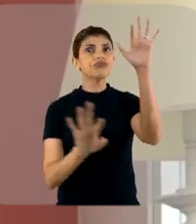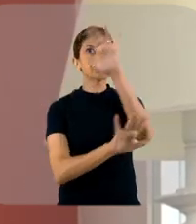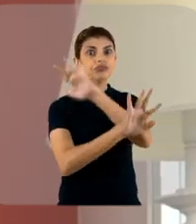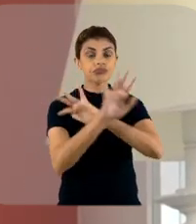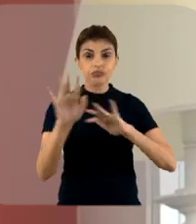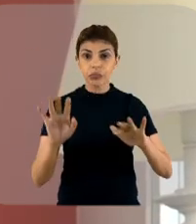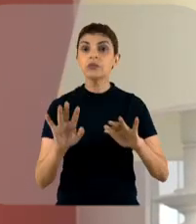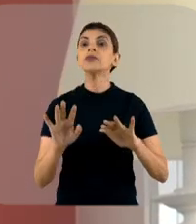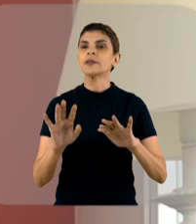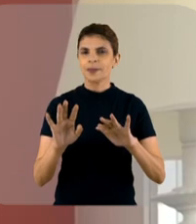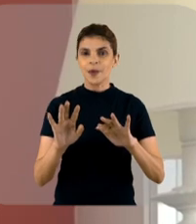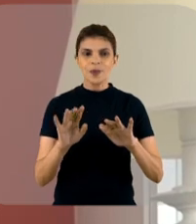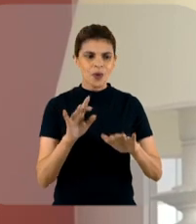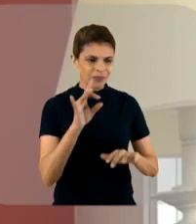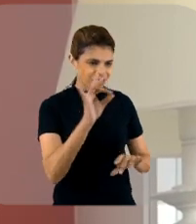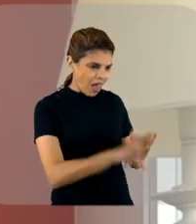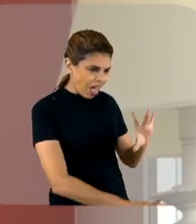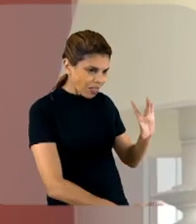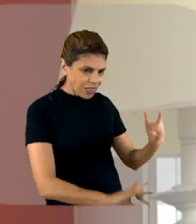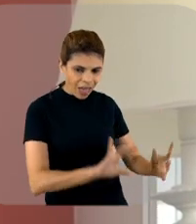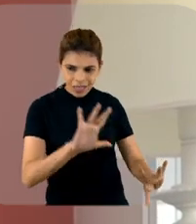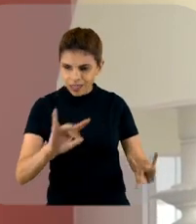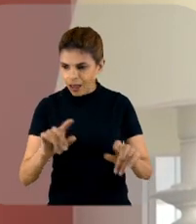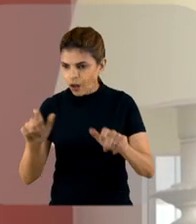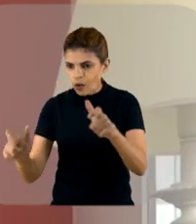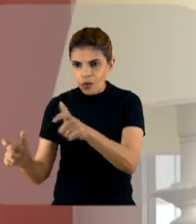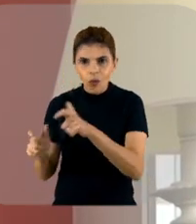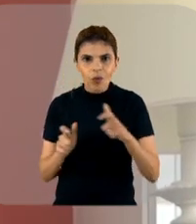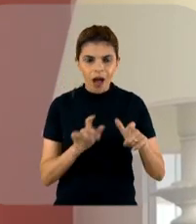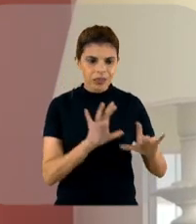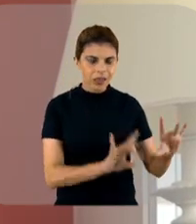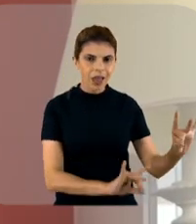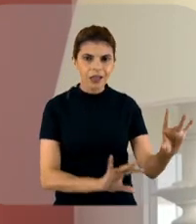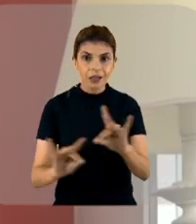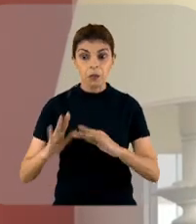gotícula circulando. Então, assim, superfícies contaminadas,